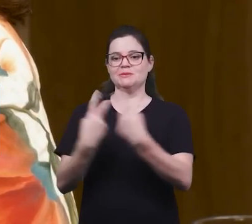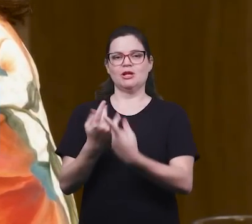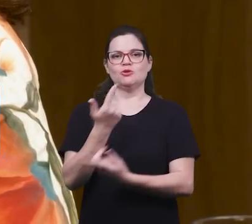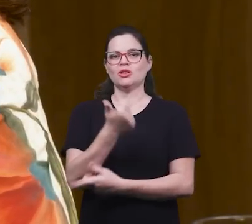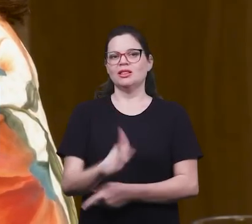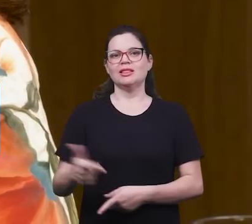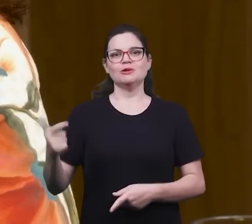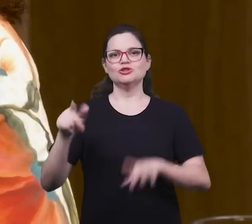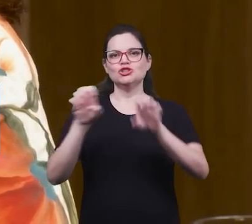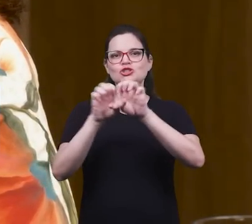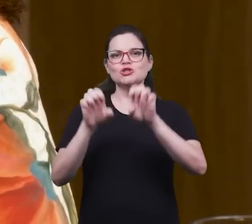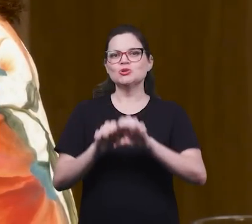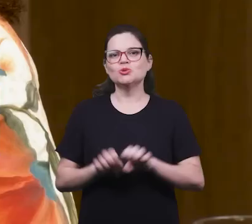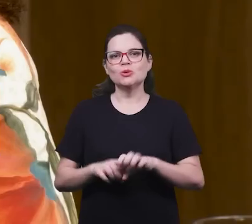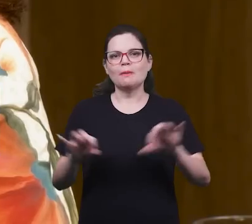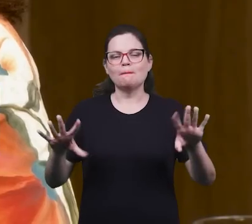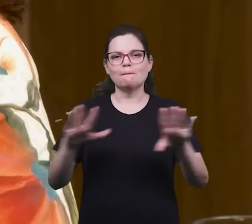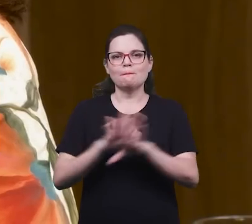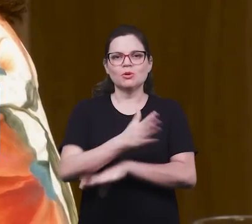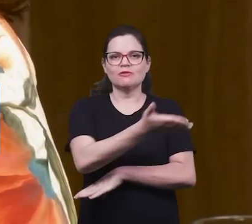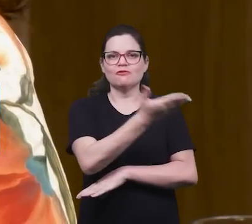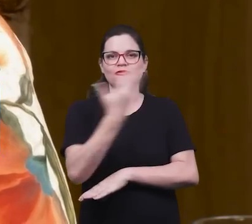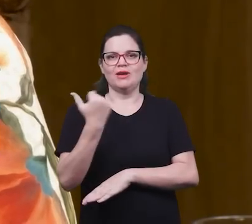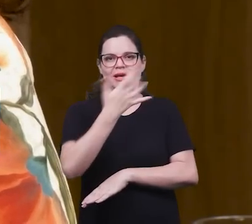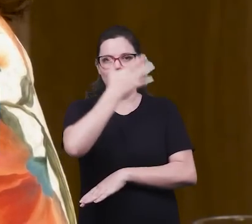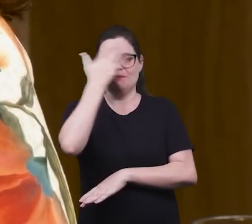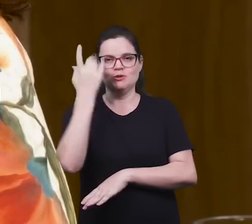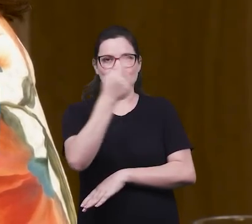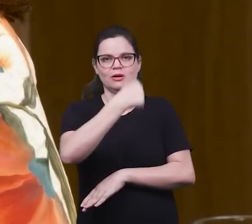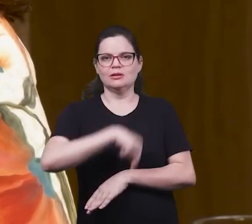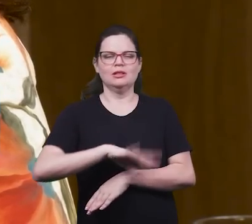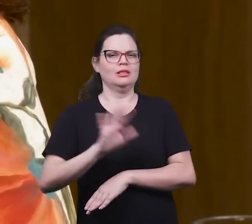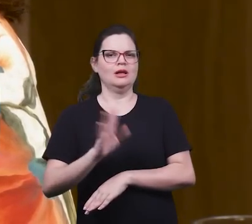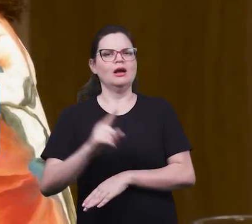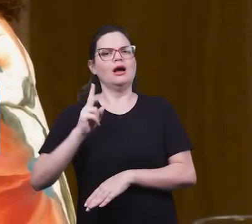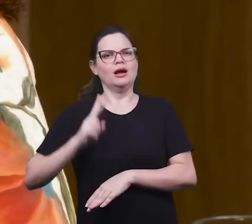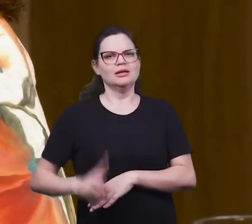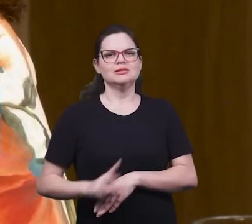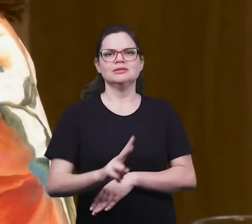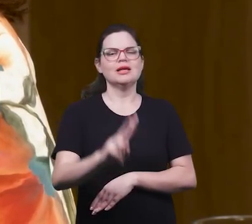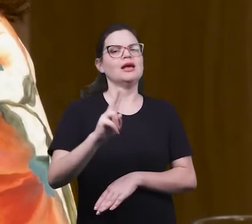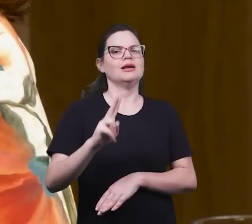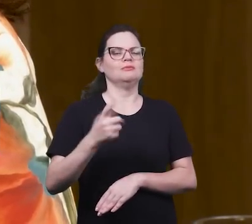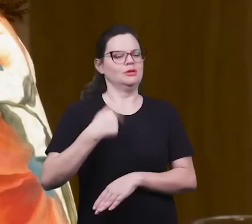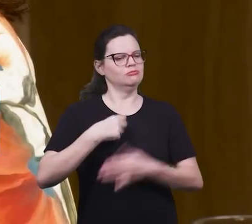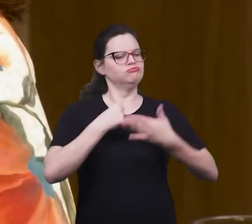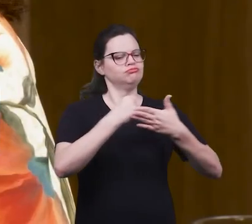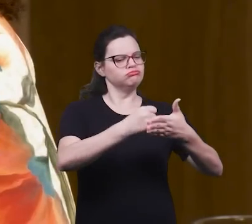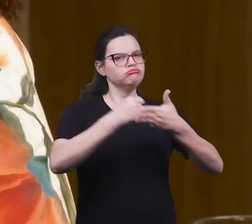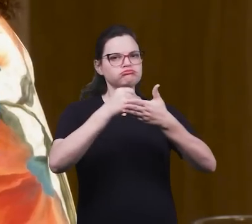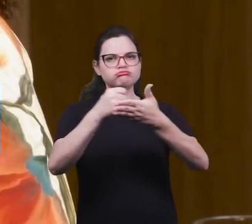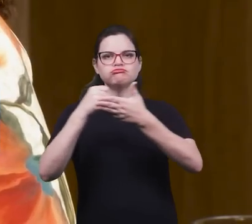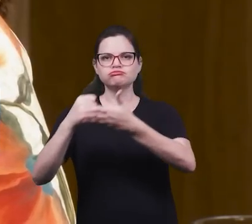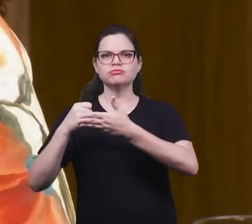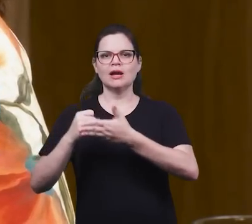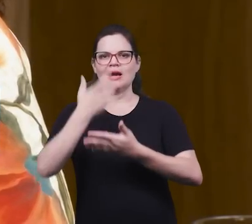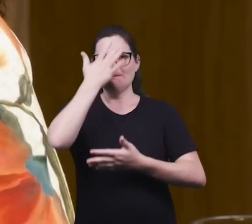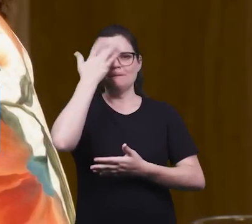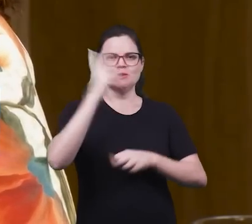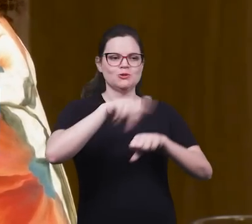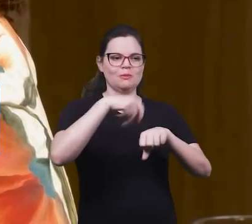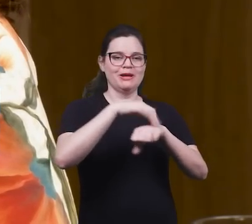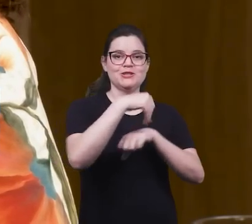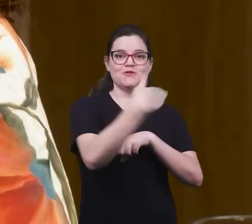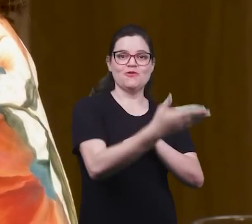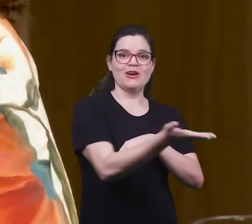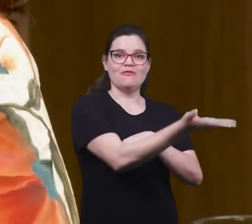para receber o pessoal do exterior que vinha. Eu sempre dava muita assistência, né? Jesus gostava de levar a pessoa de fora para casa, né? Os